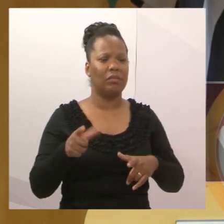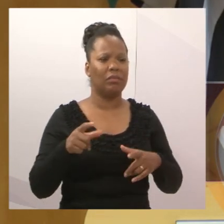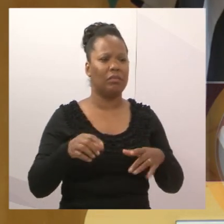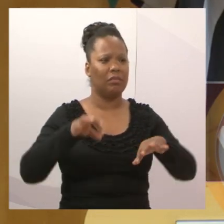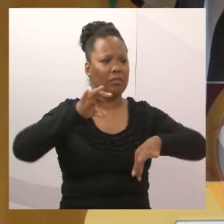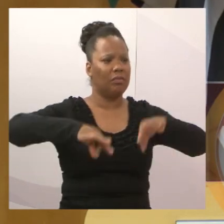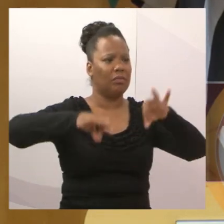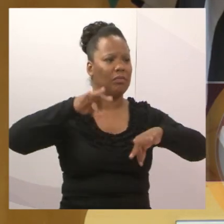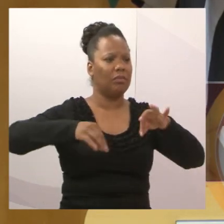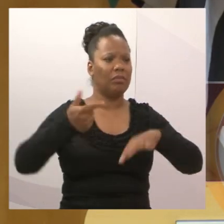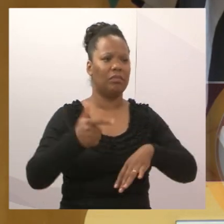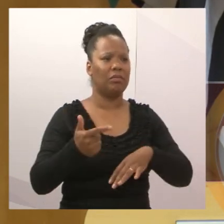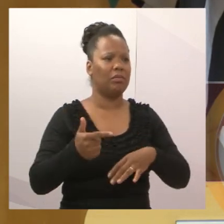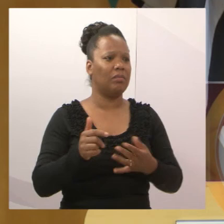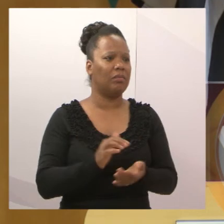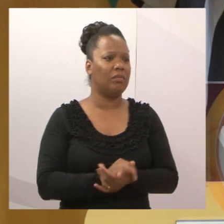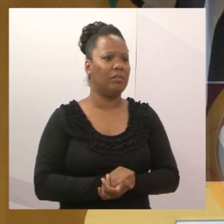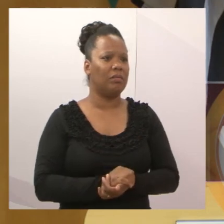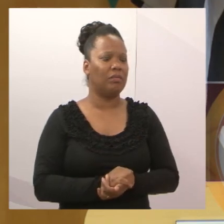oficina.